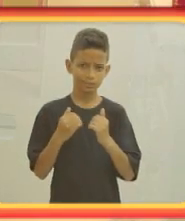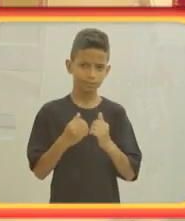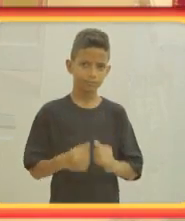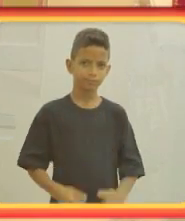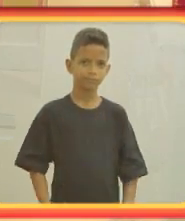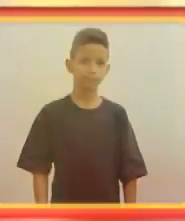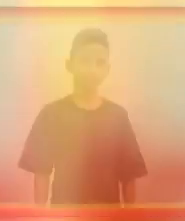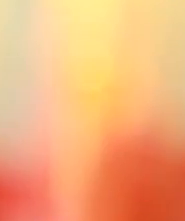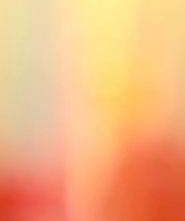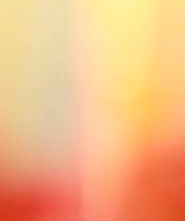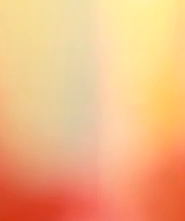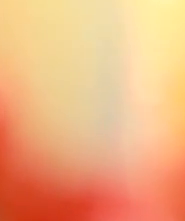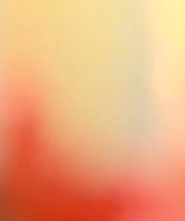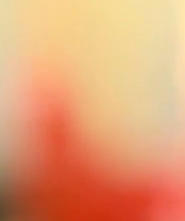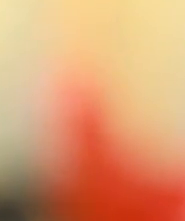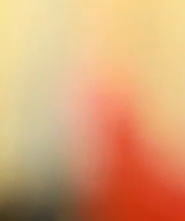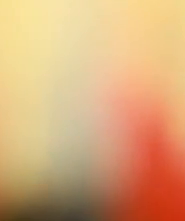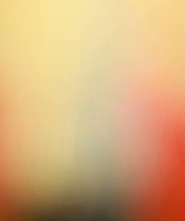descasca o mulher. esmalte.